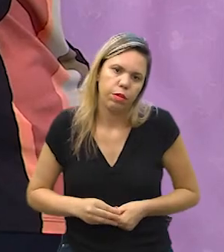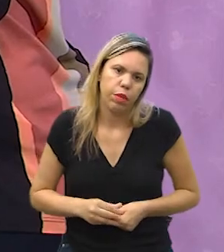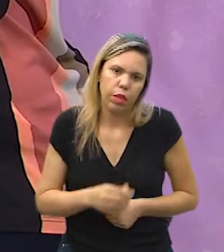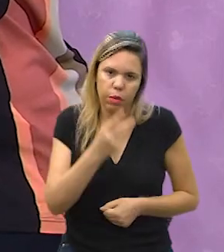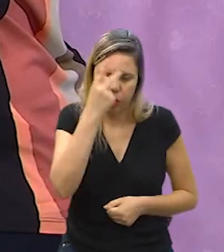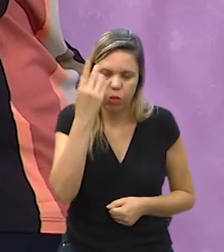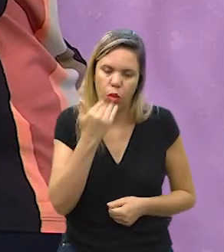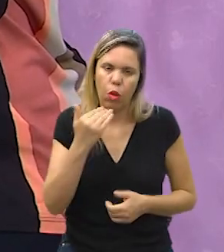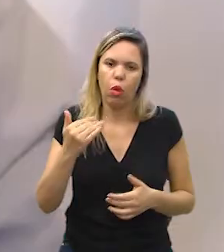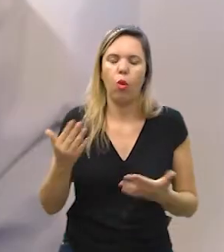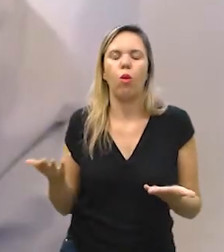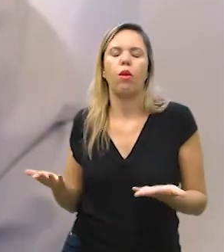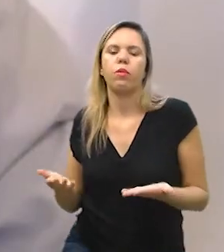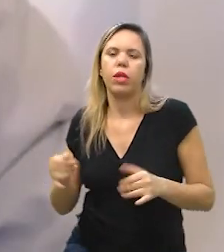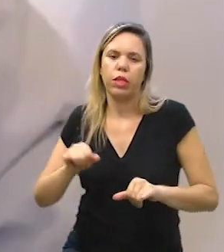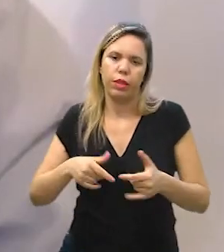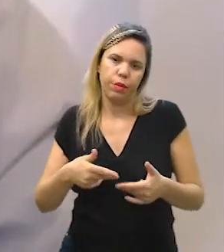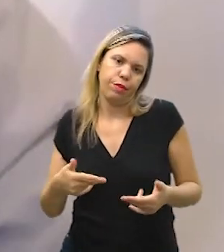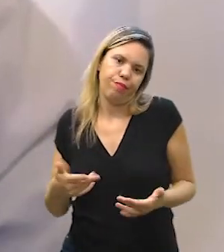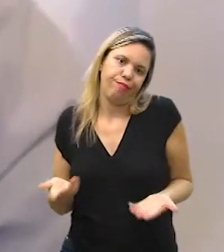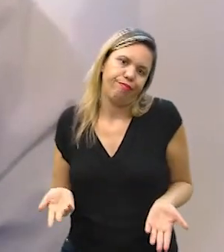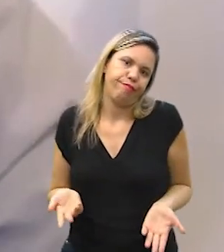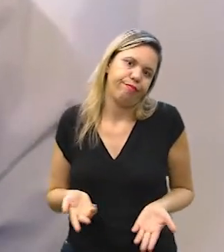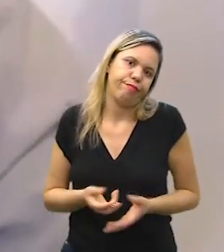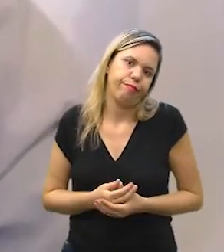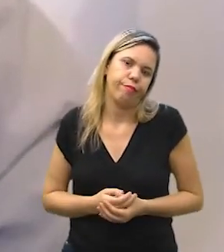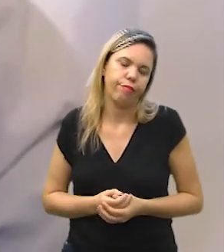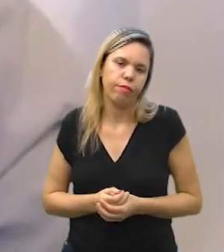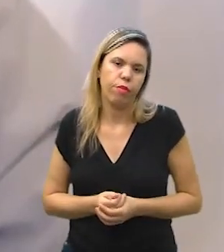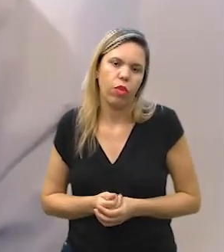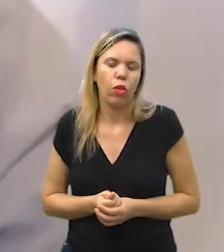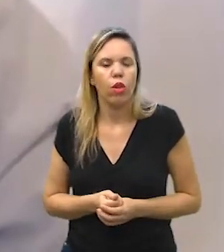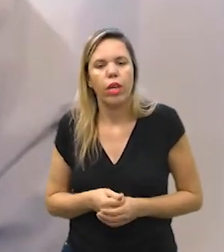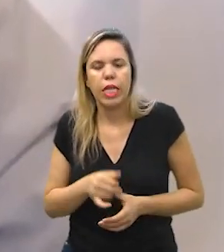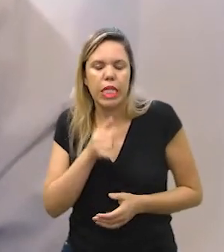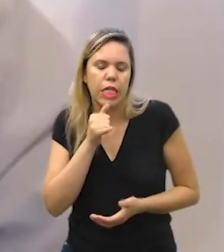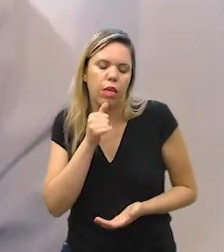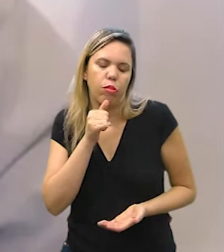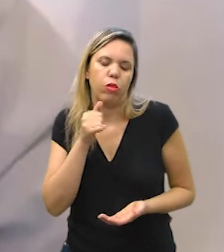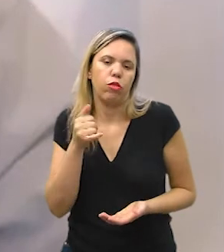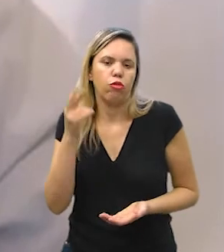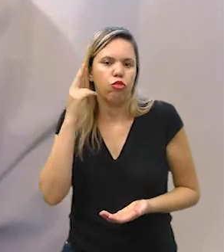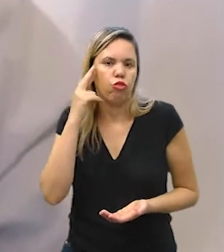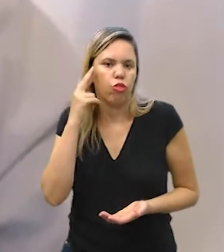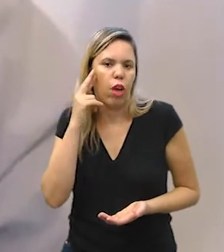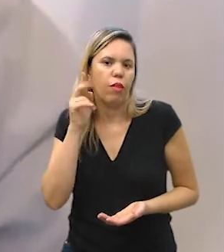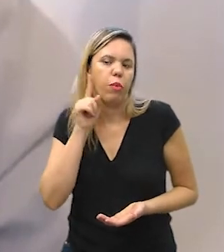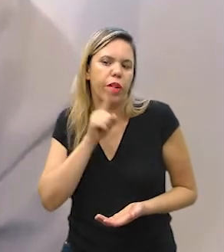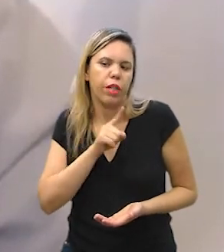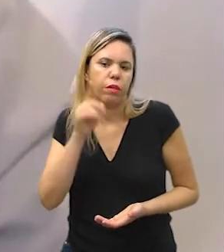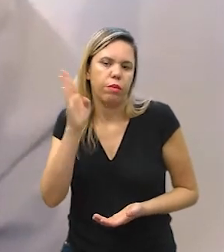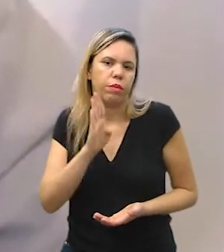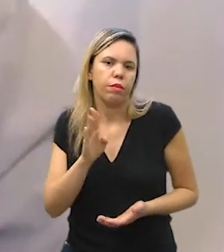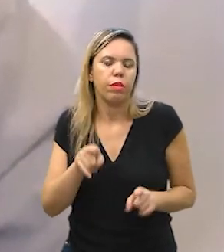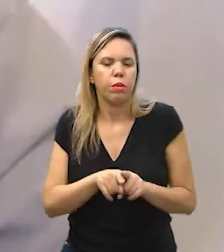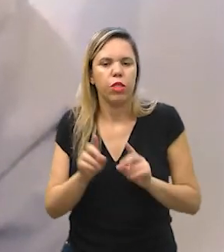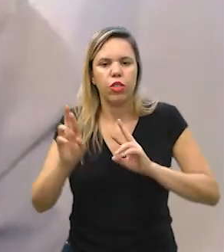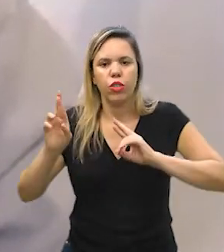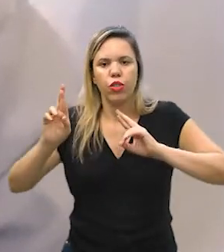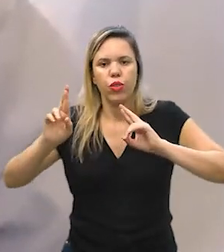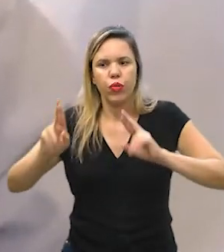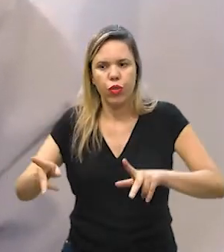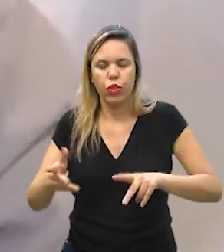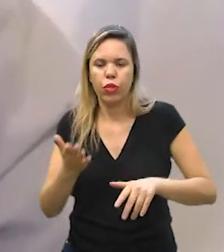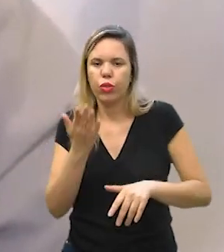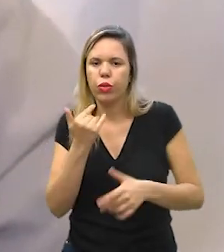indivíduo ocidentalizado, tá? A dieta, por exemplo, do americano, do brasileiro, etc., é muito diferente a qualidade da